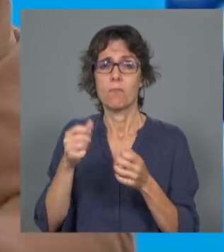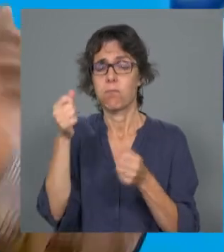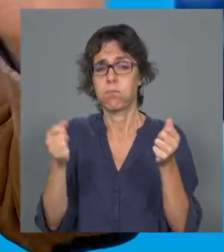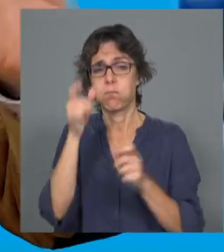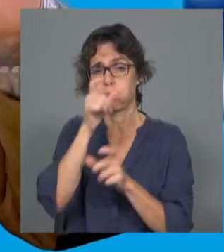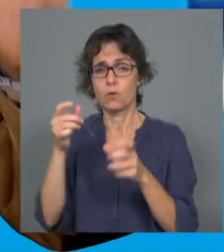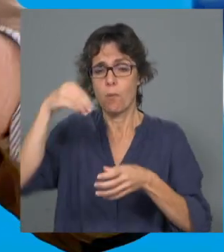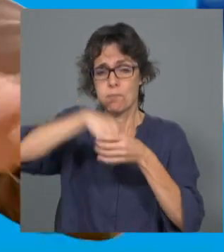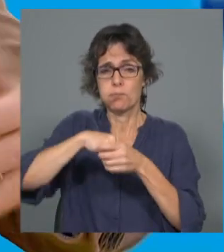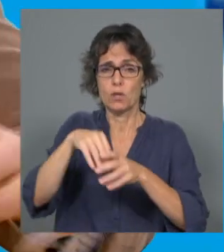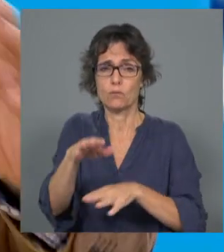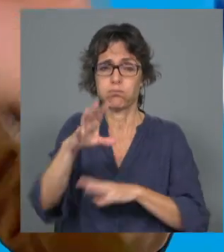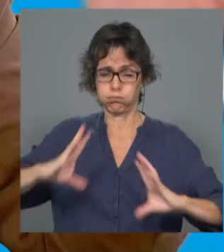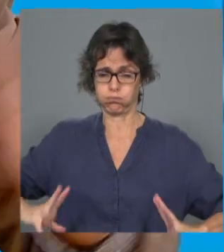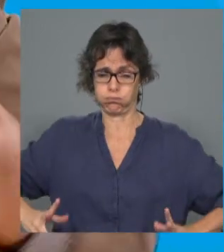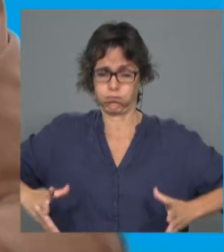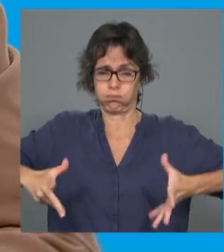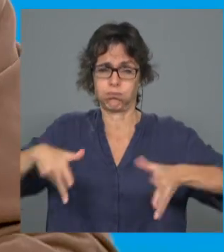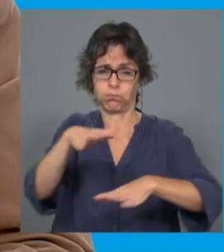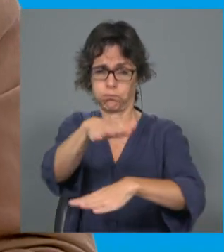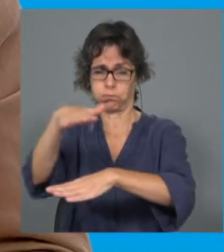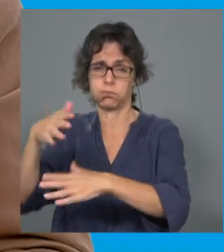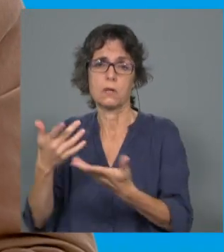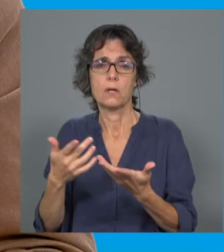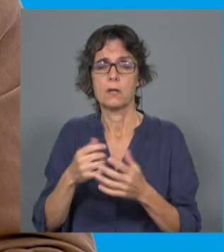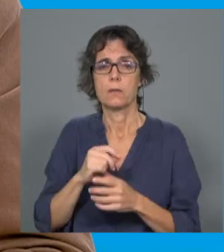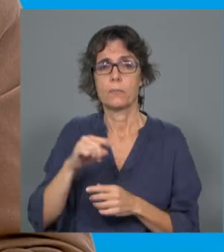blindados para poderem evoluir num teatro contaminado.